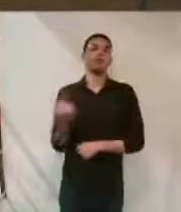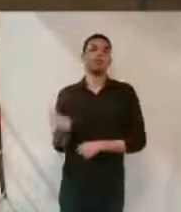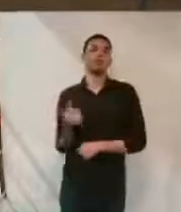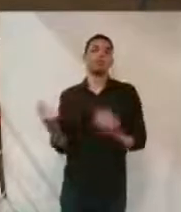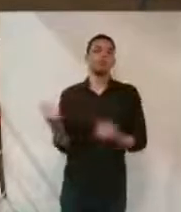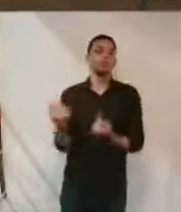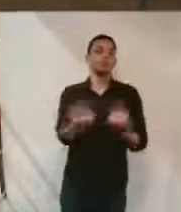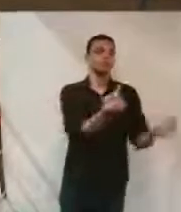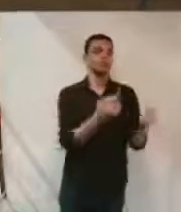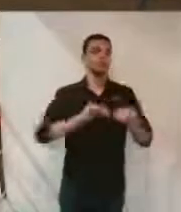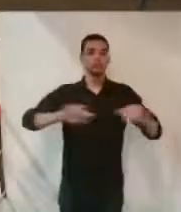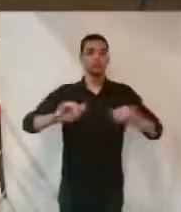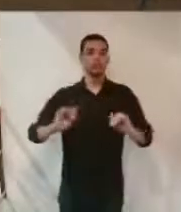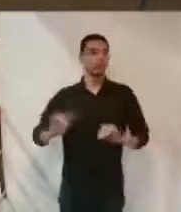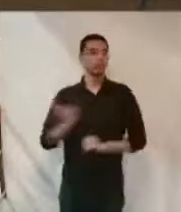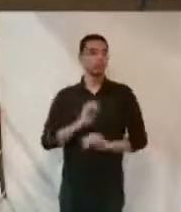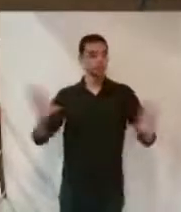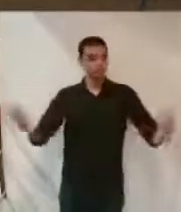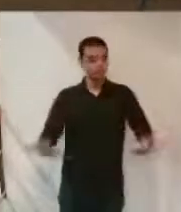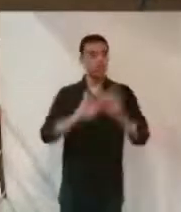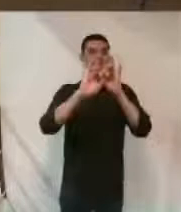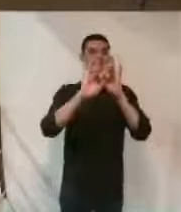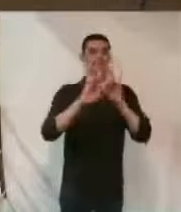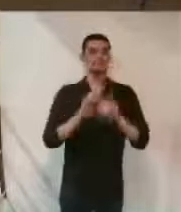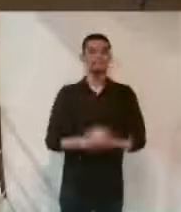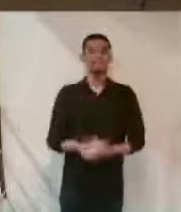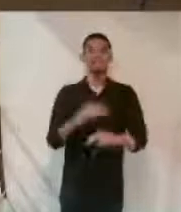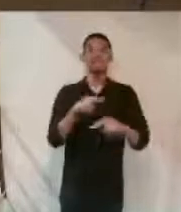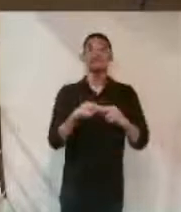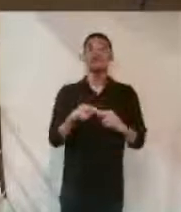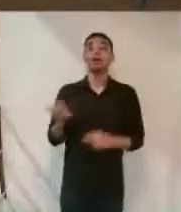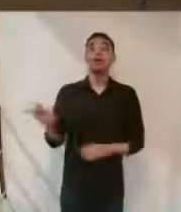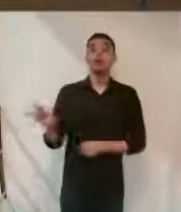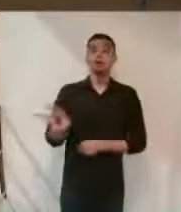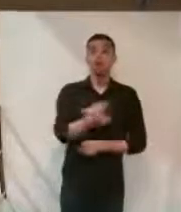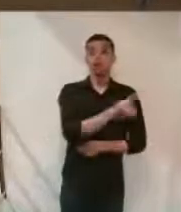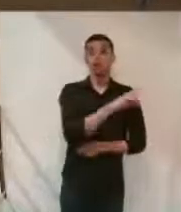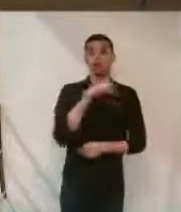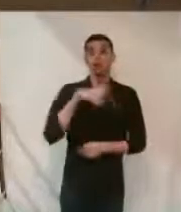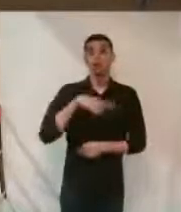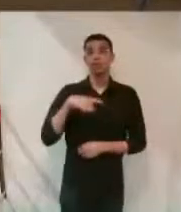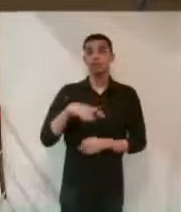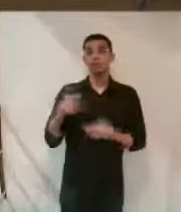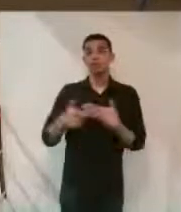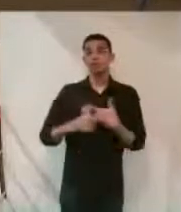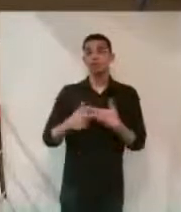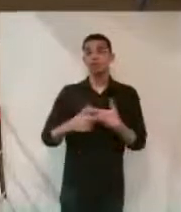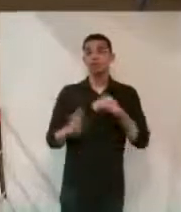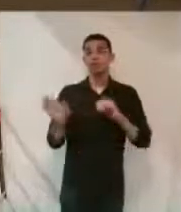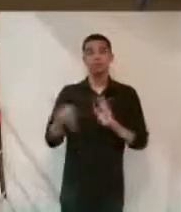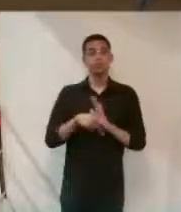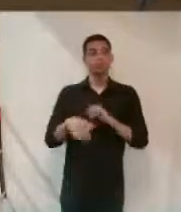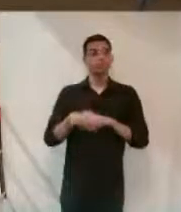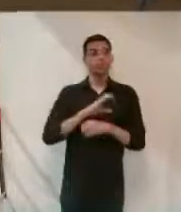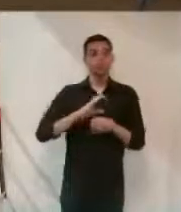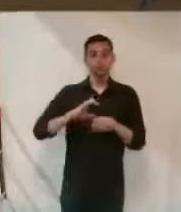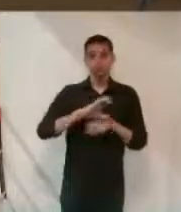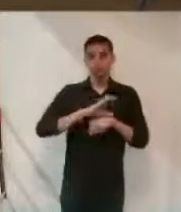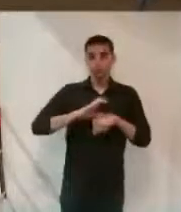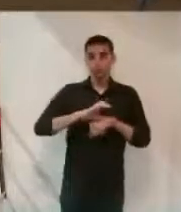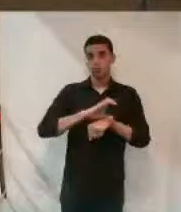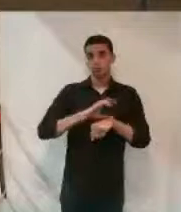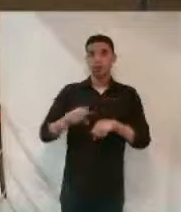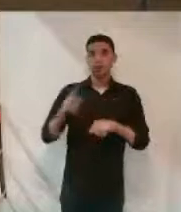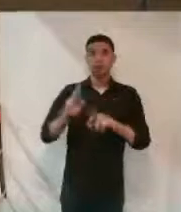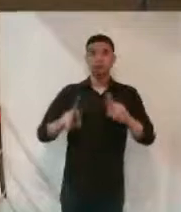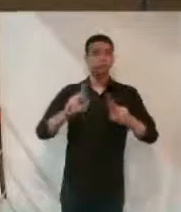E justamente porque cada uma tem uma competência constitucional diferente da outra. E cada uma pode trazer um elemento que a outra não